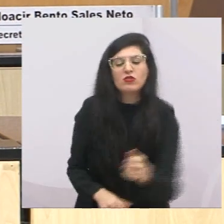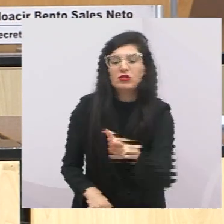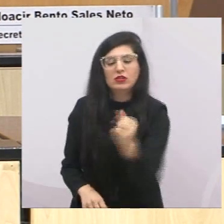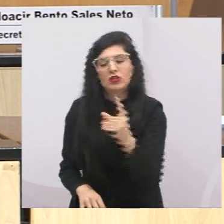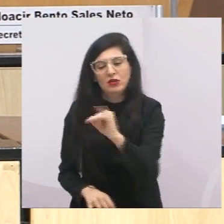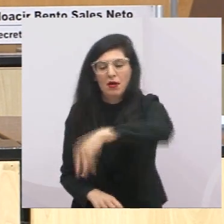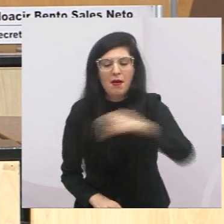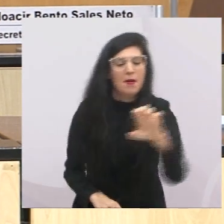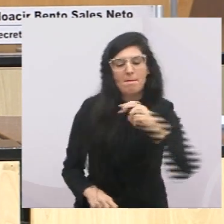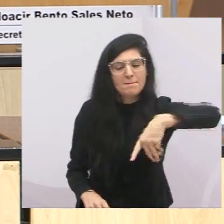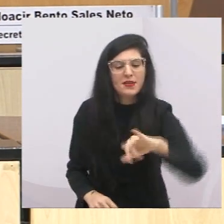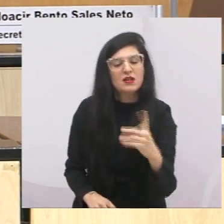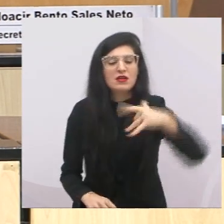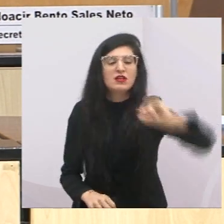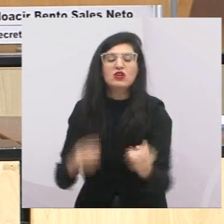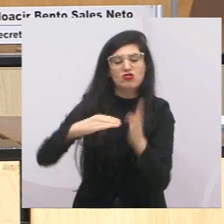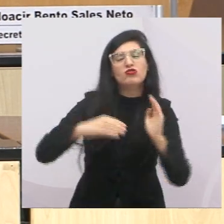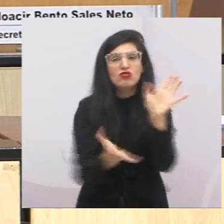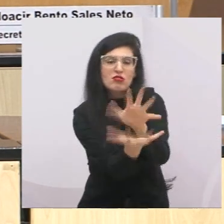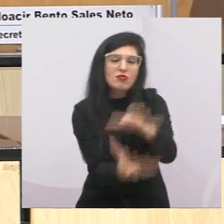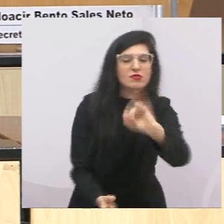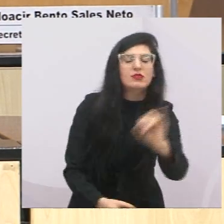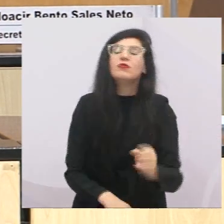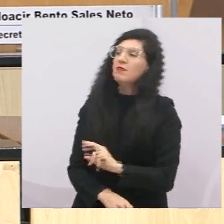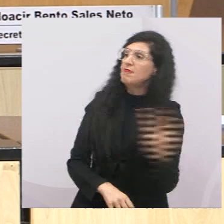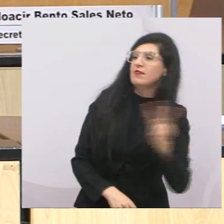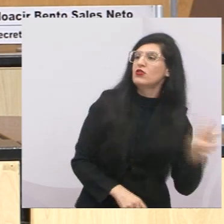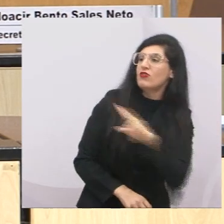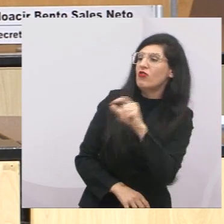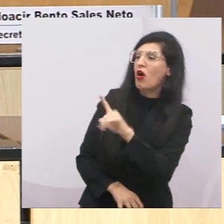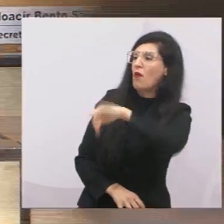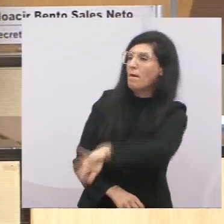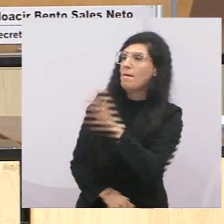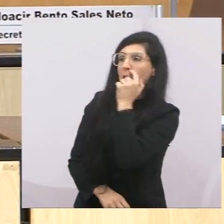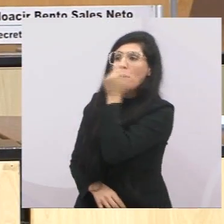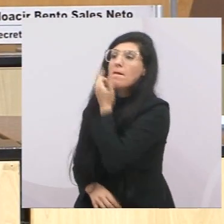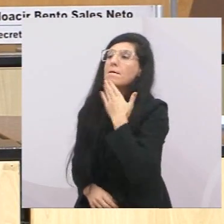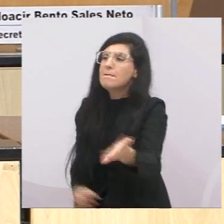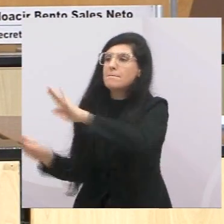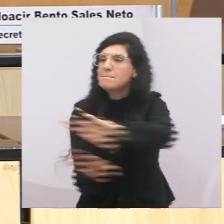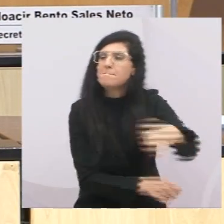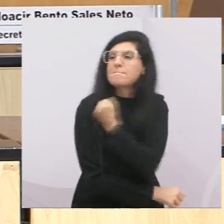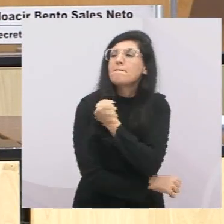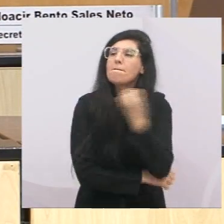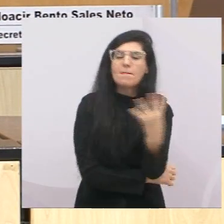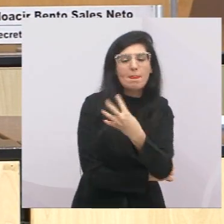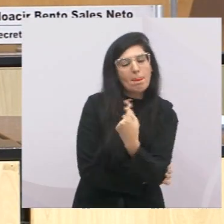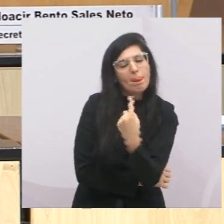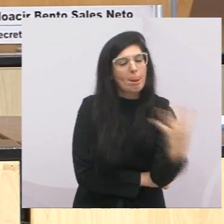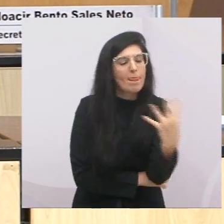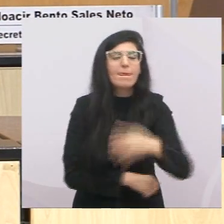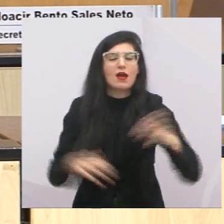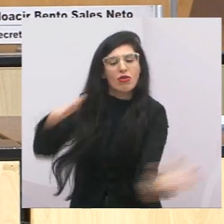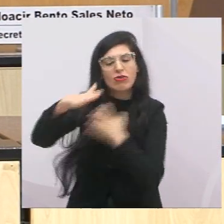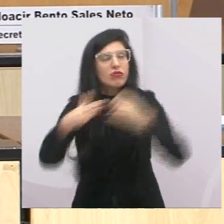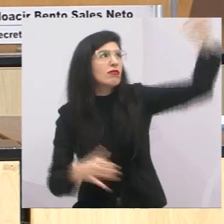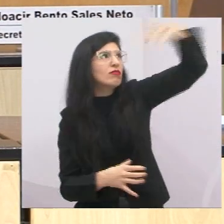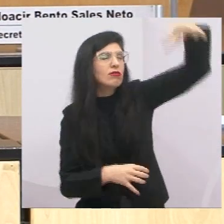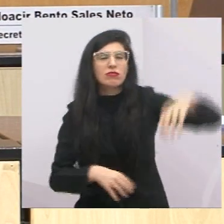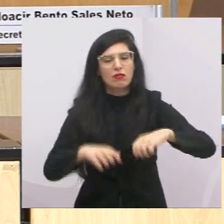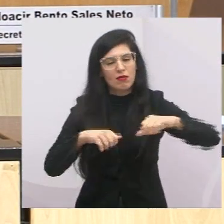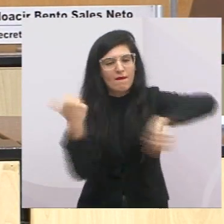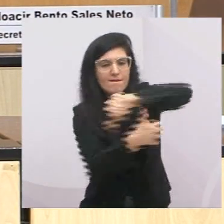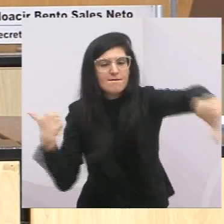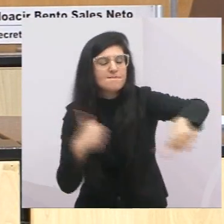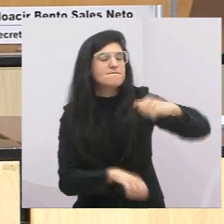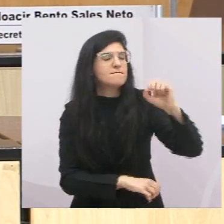Jacareí. Autoria, vereador Valmir Parque, do Meia Lua. Requerimento número 414. A EDP solicitando a substituição de postes